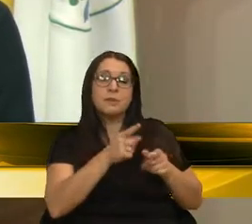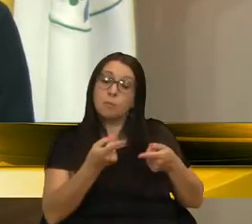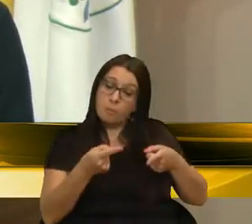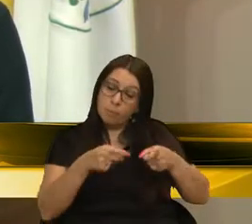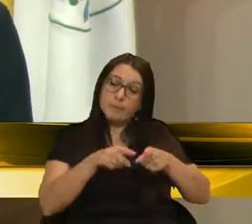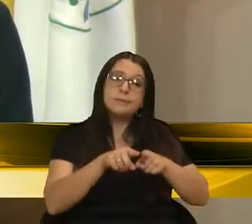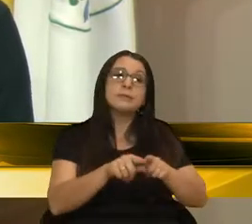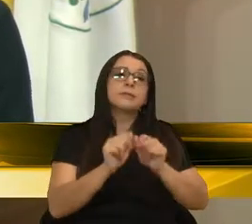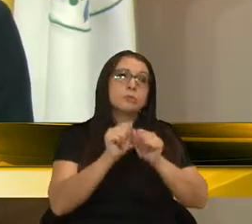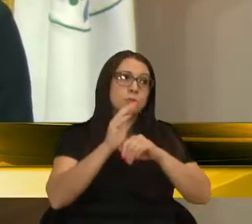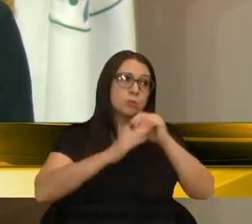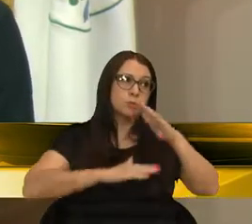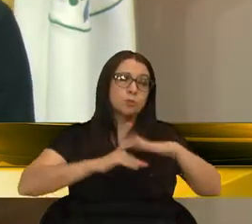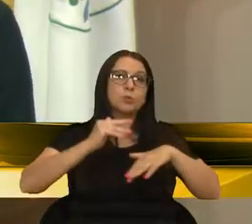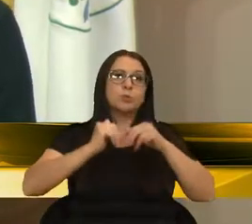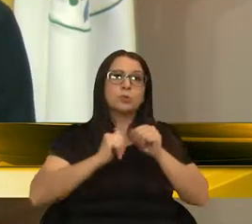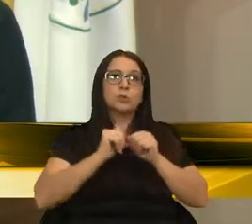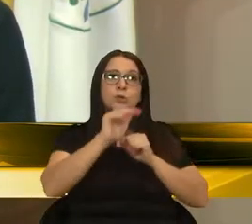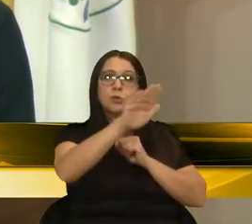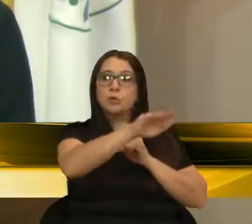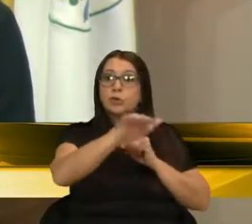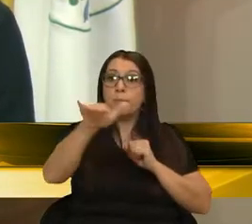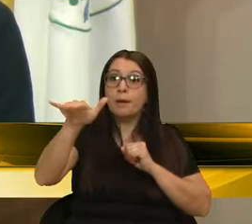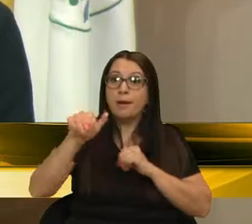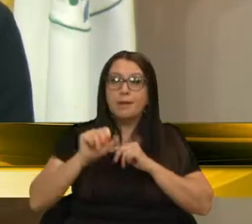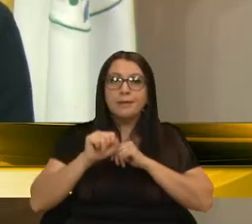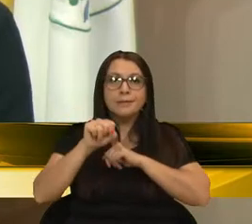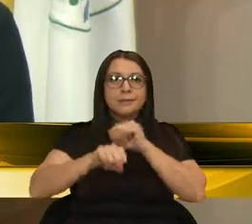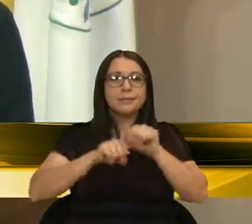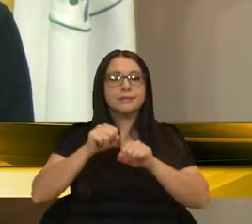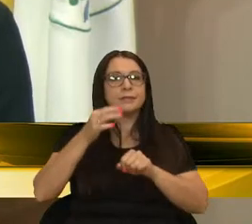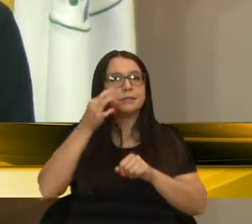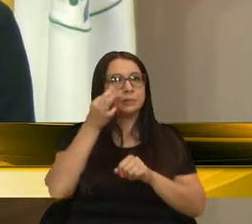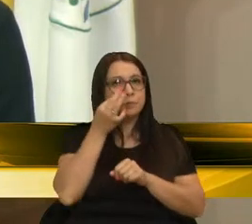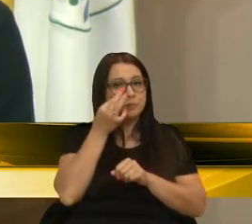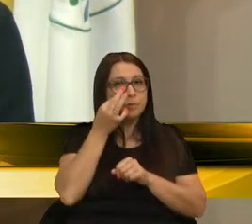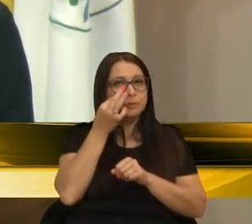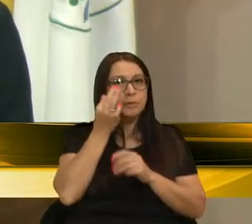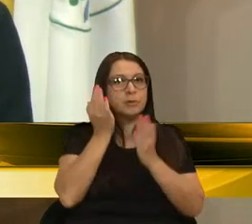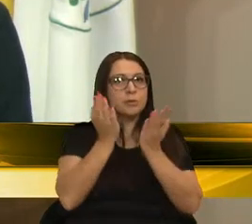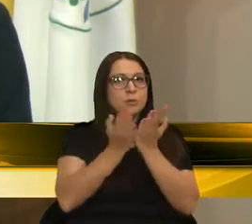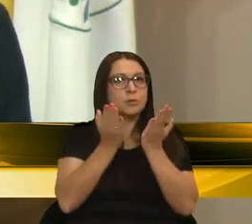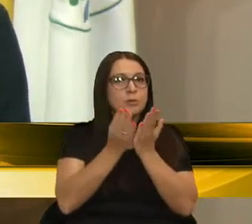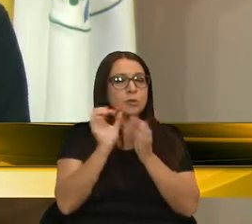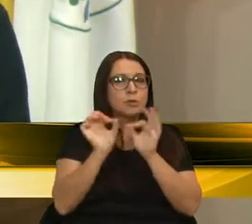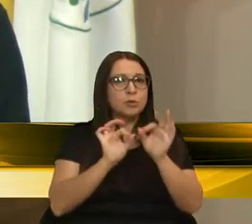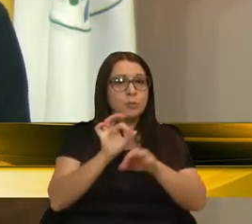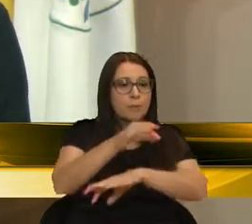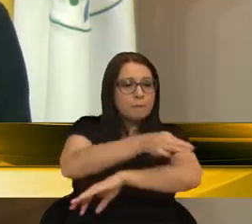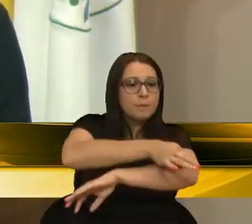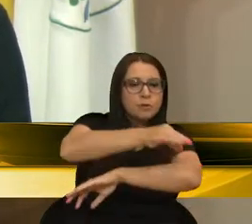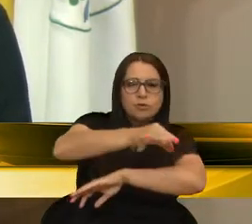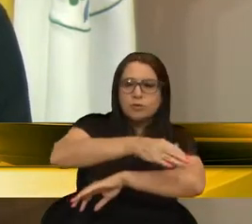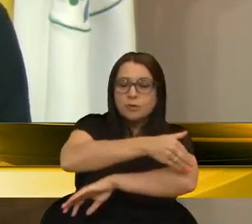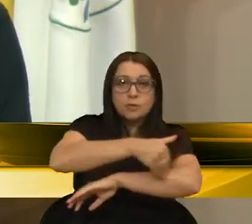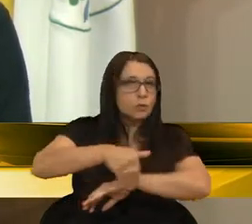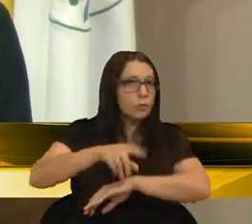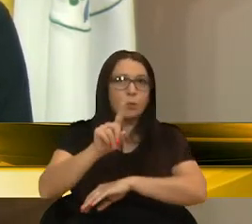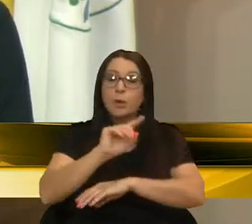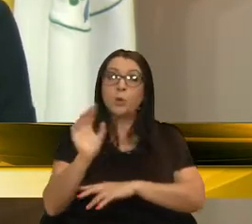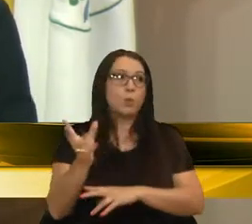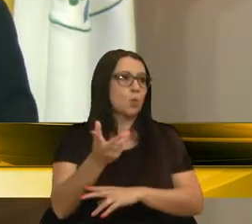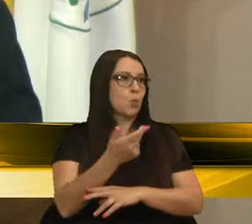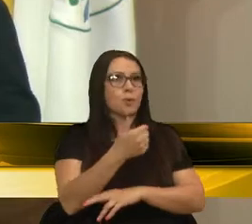para construir, chamar os ciclistas para se fazerem presentes, né? Estudar a questão da topografia. Não são todas as ruas que